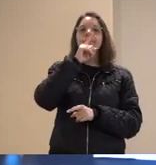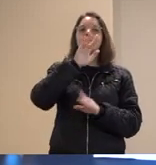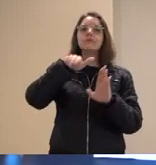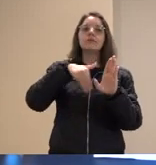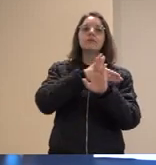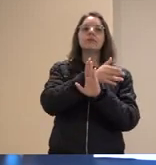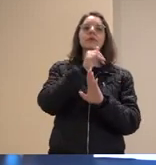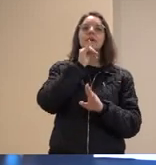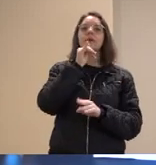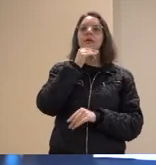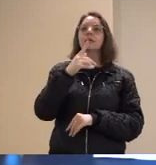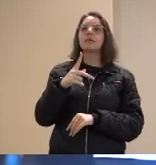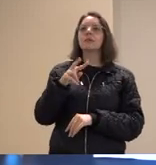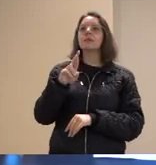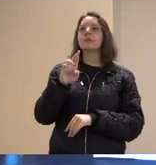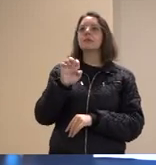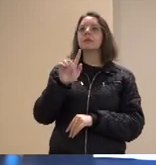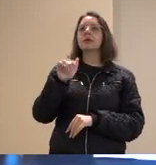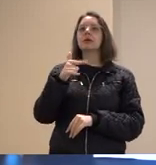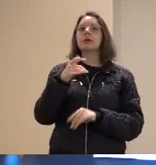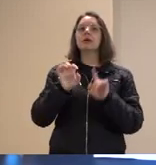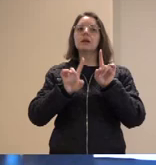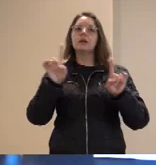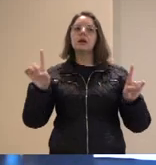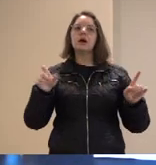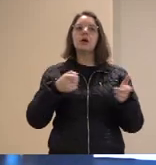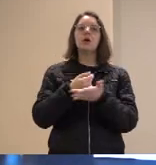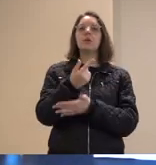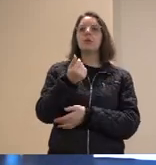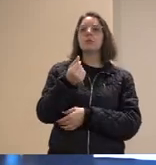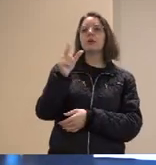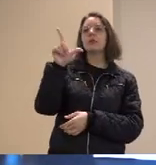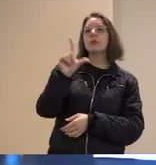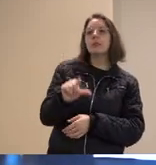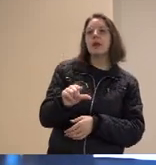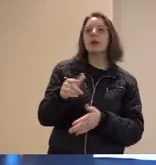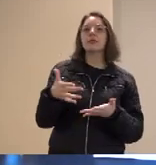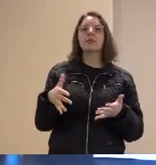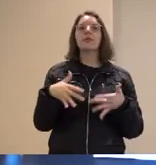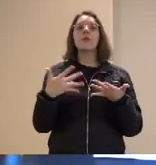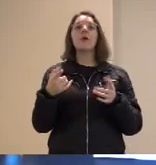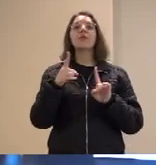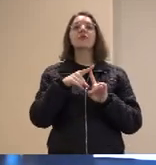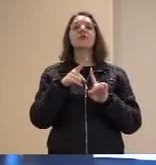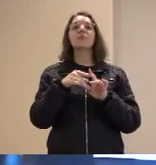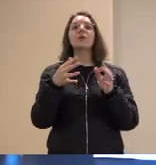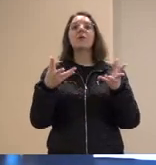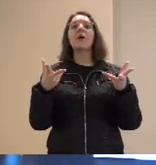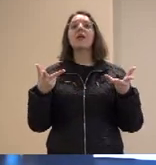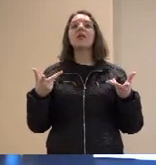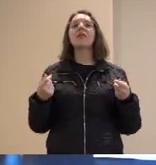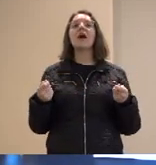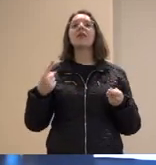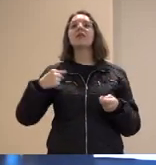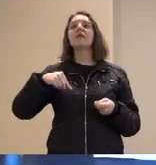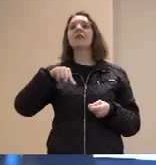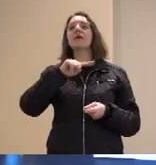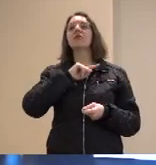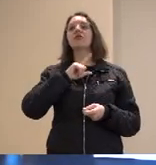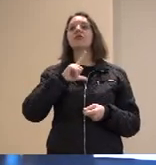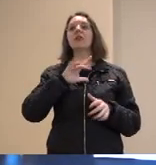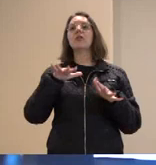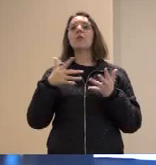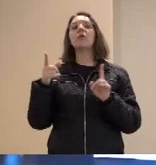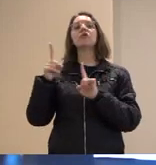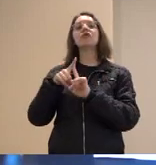pregão, compra por menor preço, né? Então, que qualidade a gente está tendo, de que serviço a gente está